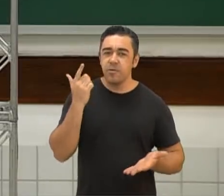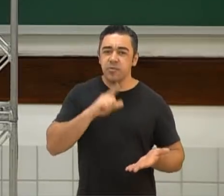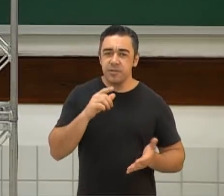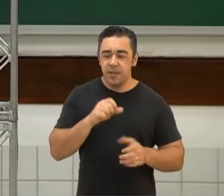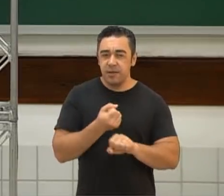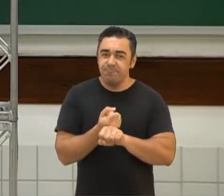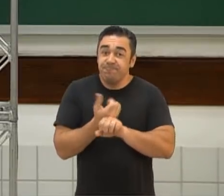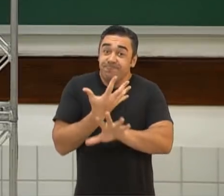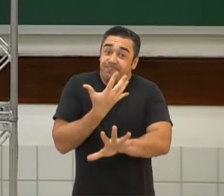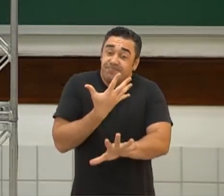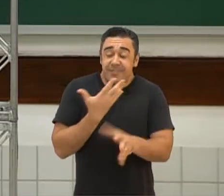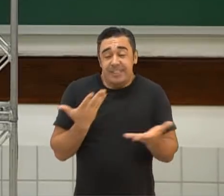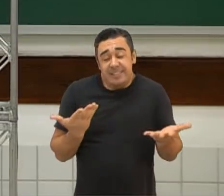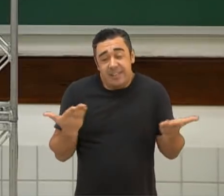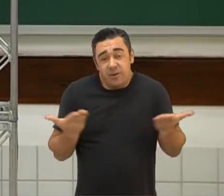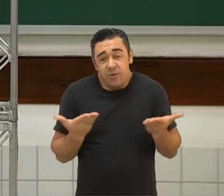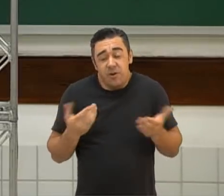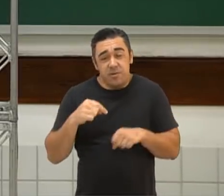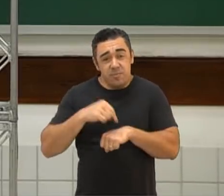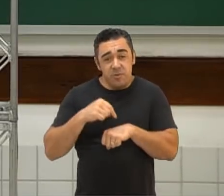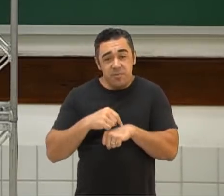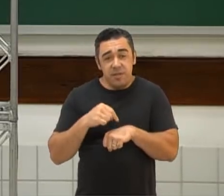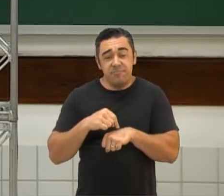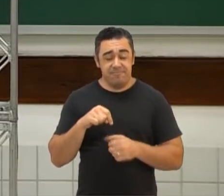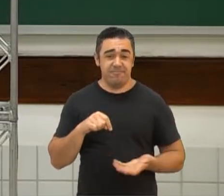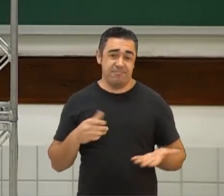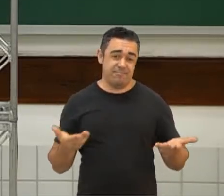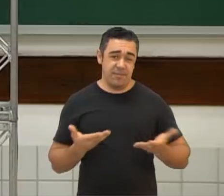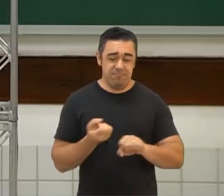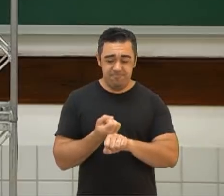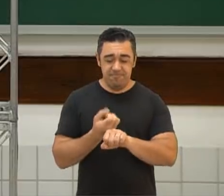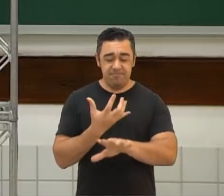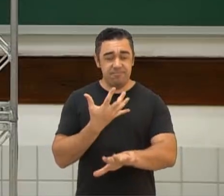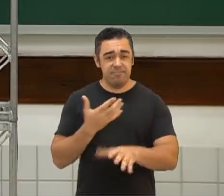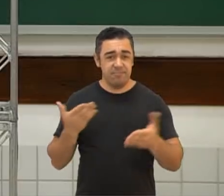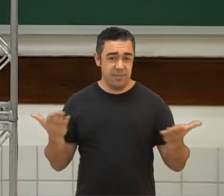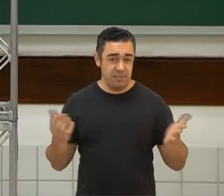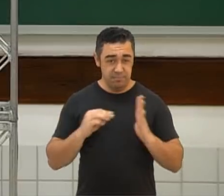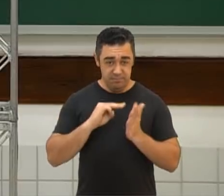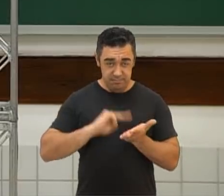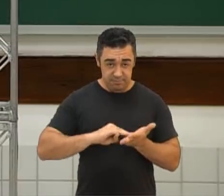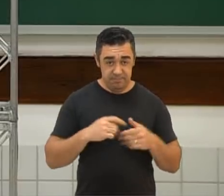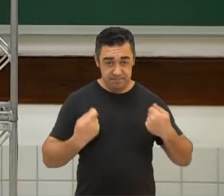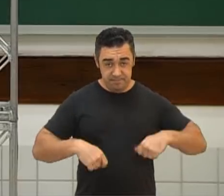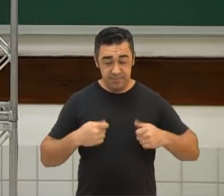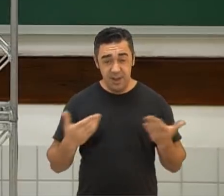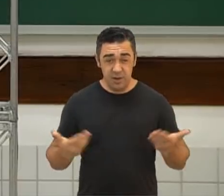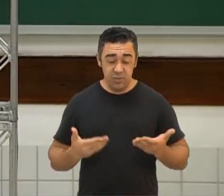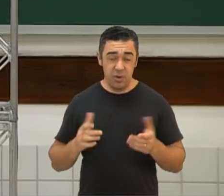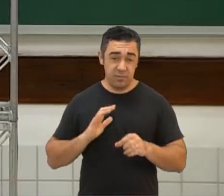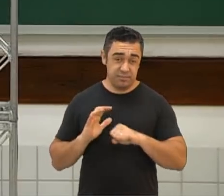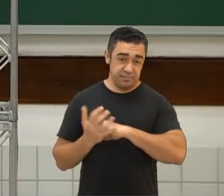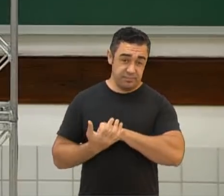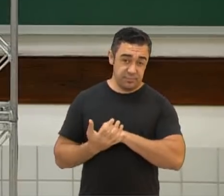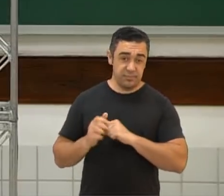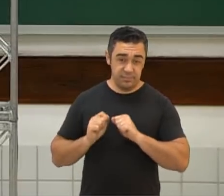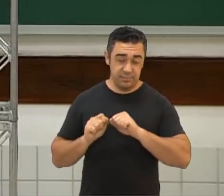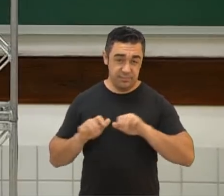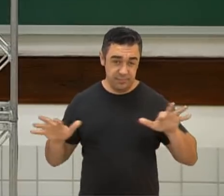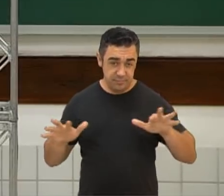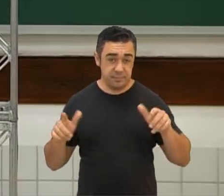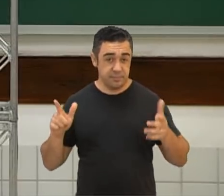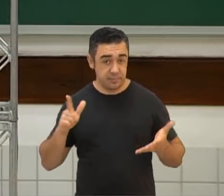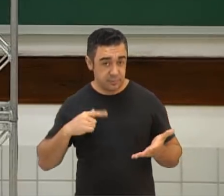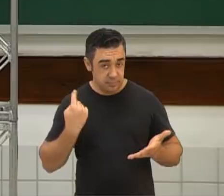à distância, nessa modalidade EAD, que é uma modalidade criada aí dentro desse contexto de pandemia para prevenir, né, para a